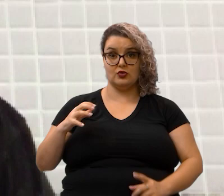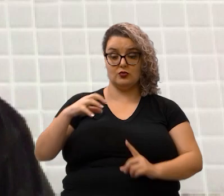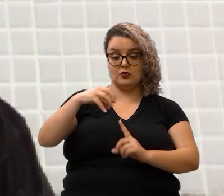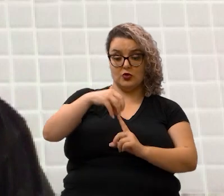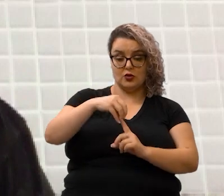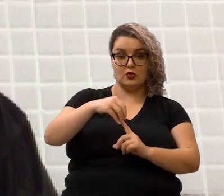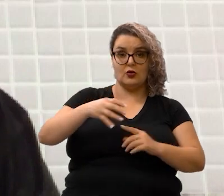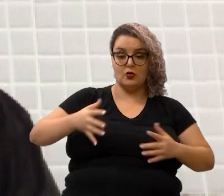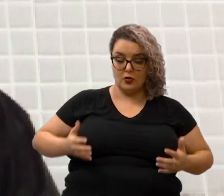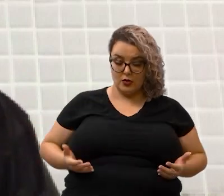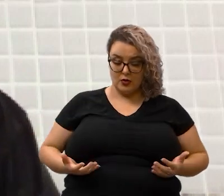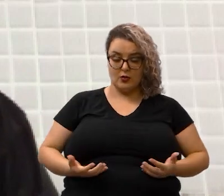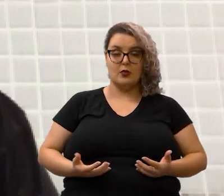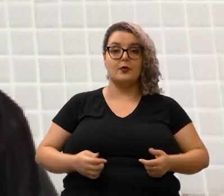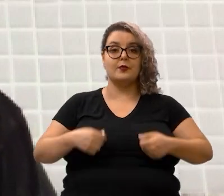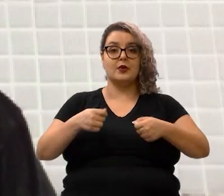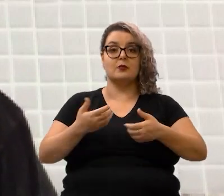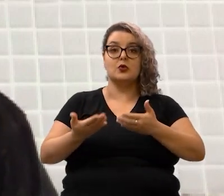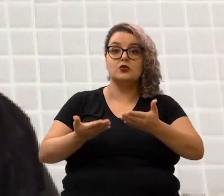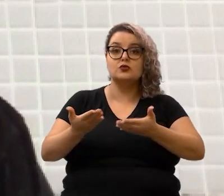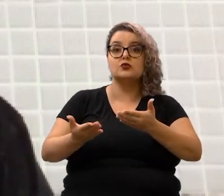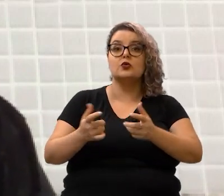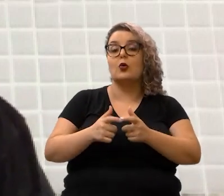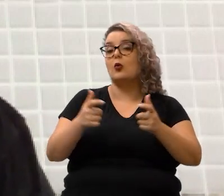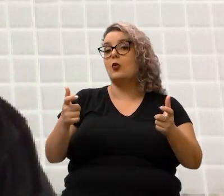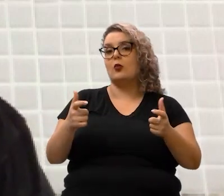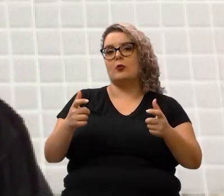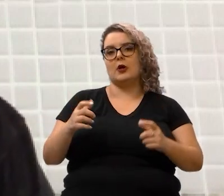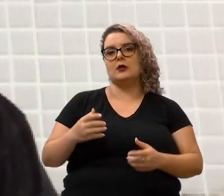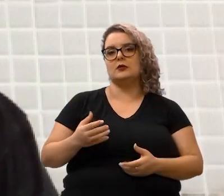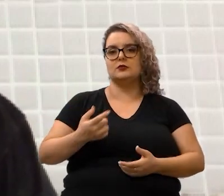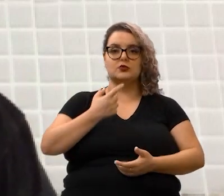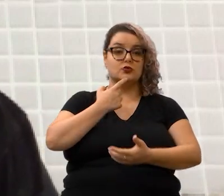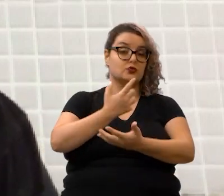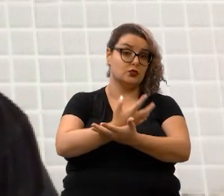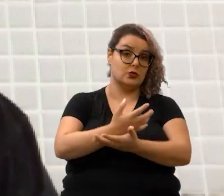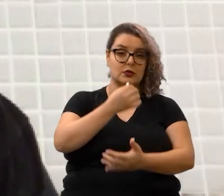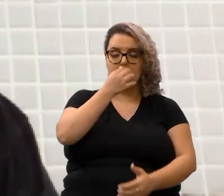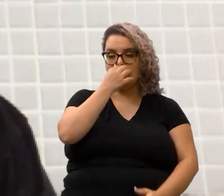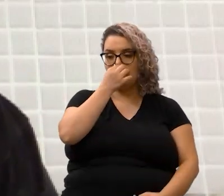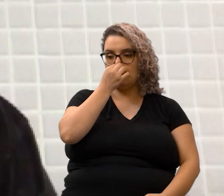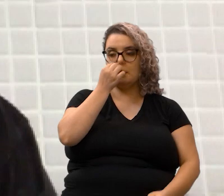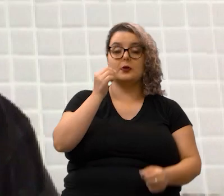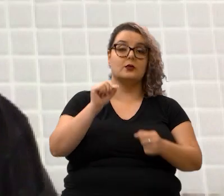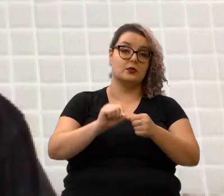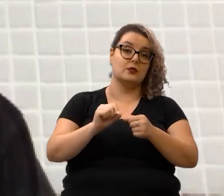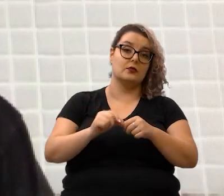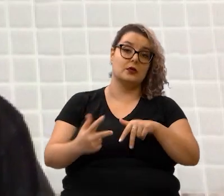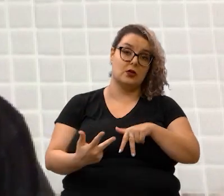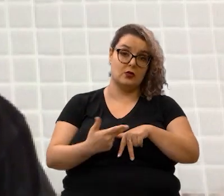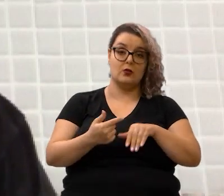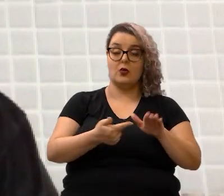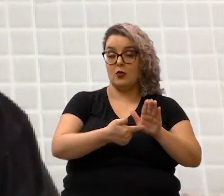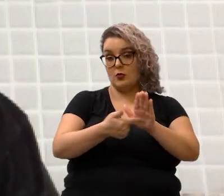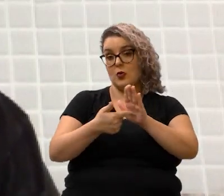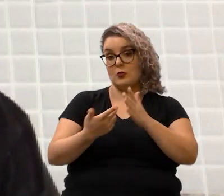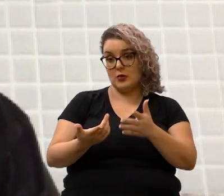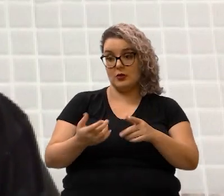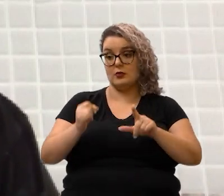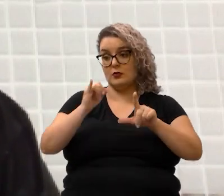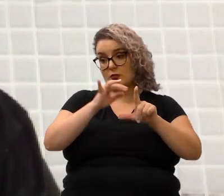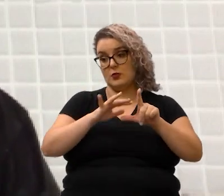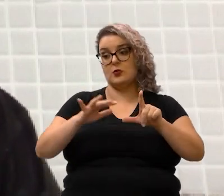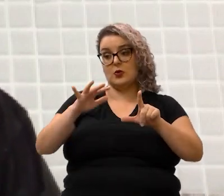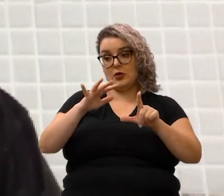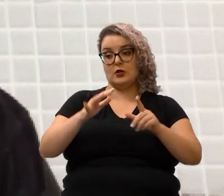a gente teria de preservar o máximo esse osso. E o que se faz na cirurgia, eu vou mostrar aqui uma